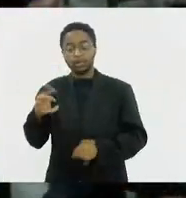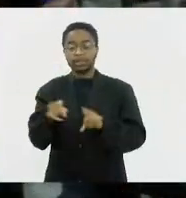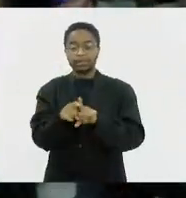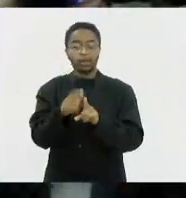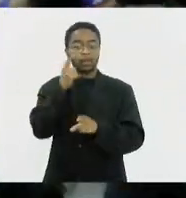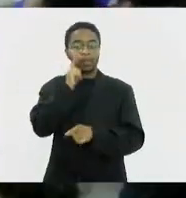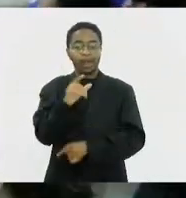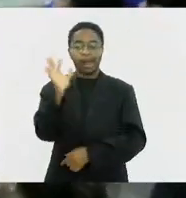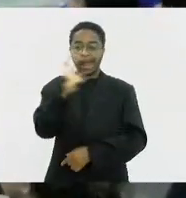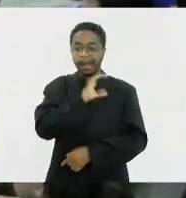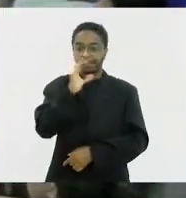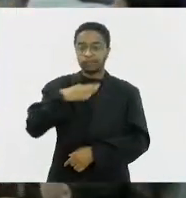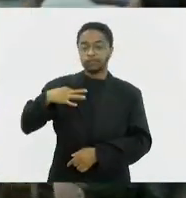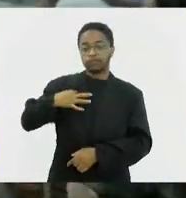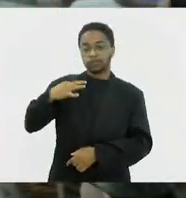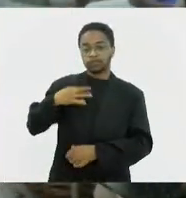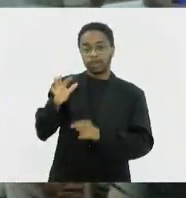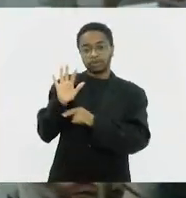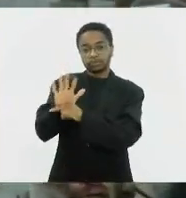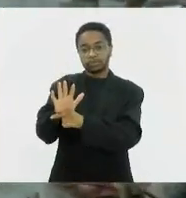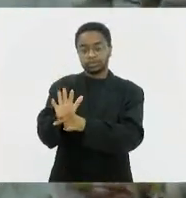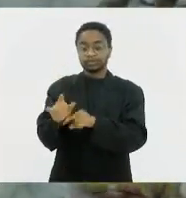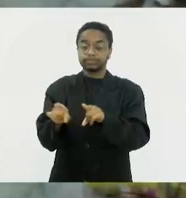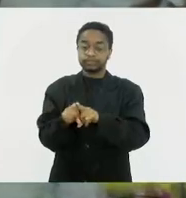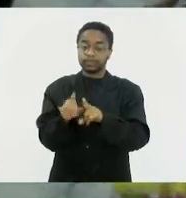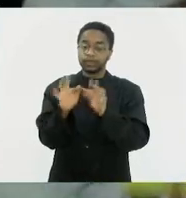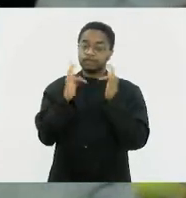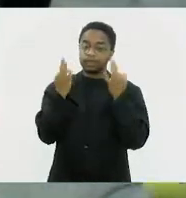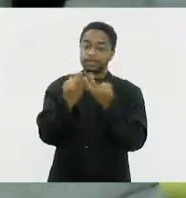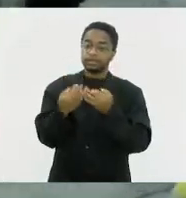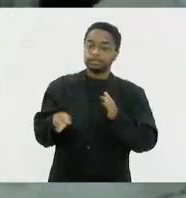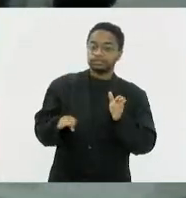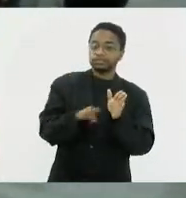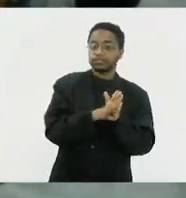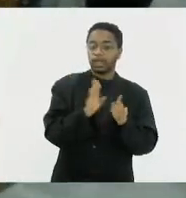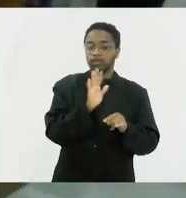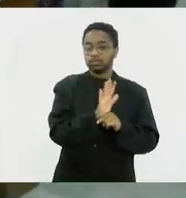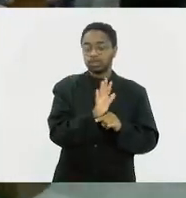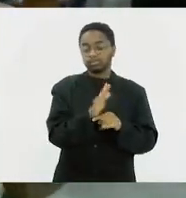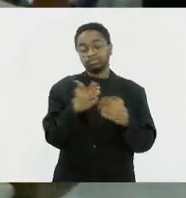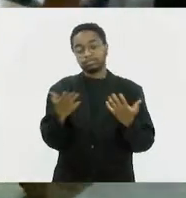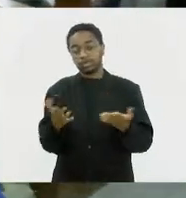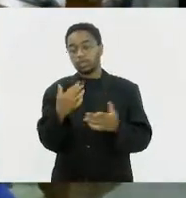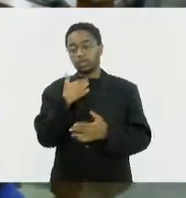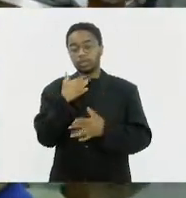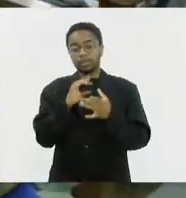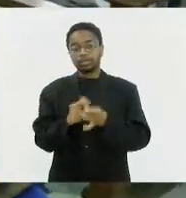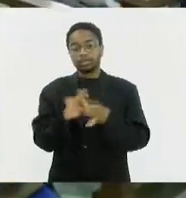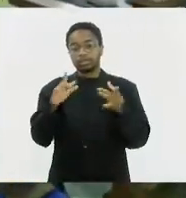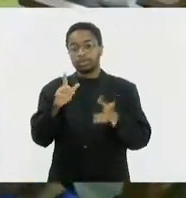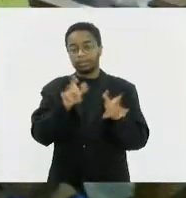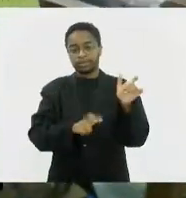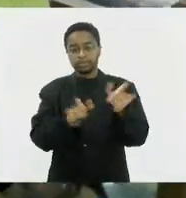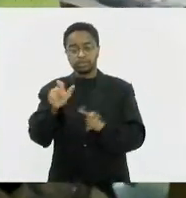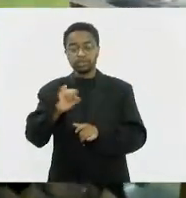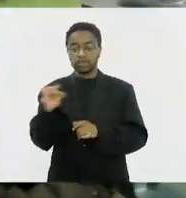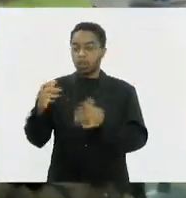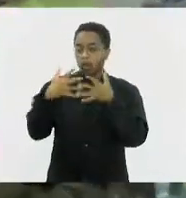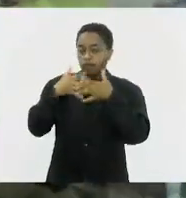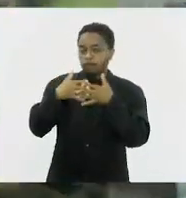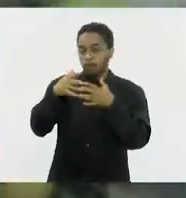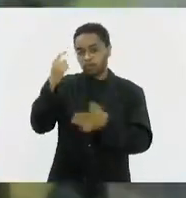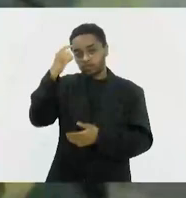trabalho voluntário, aí vieram logo, a família veio. Então, não deixem as pessoas que estão um pouco confusas